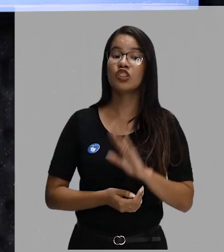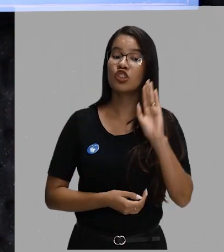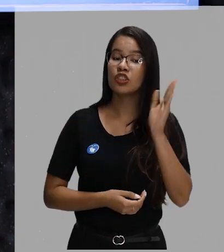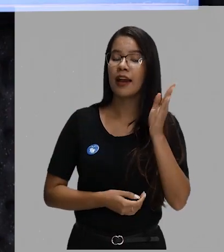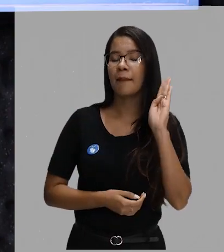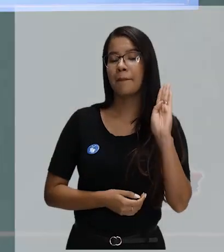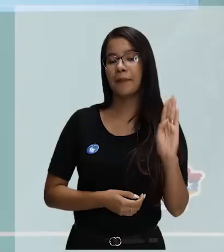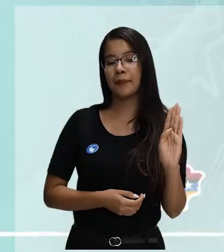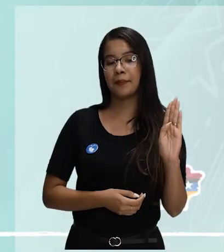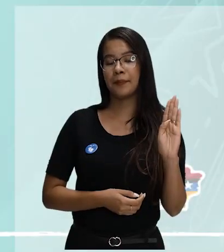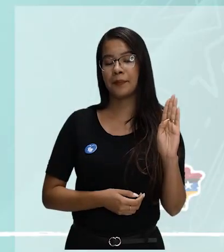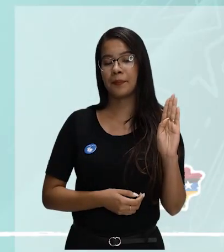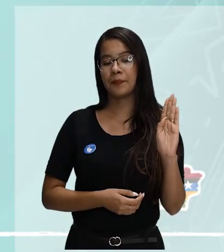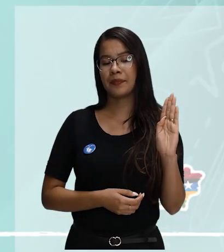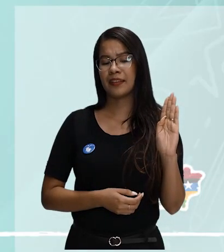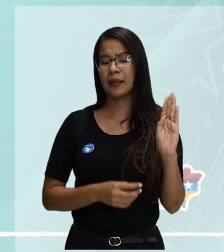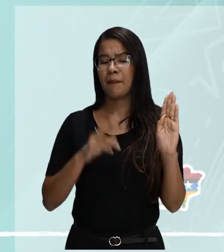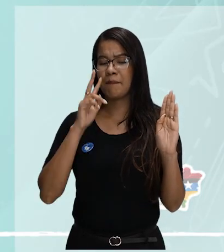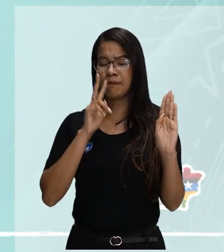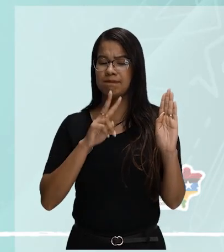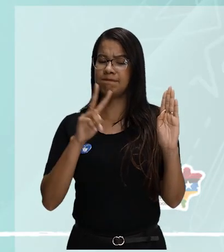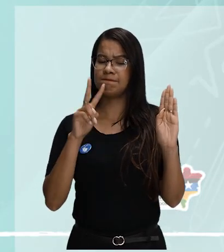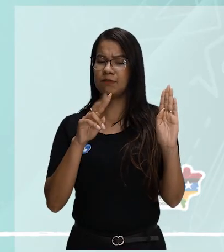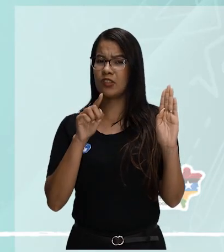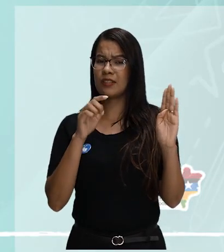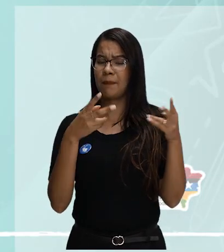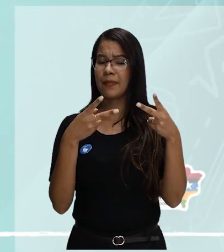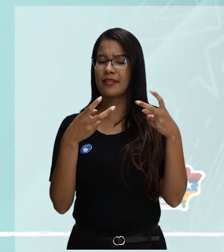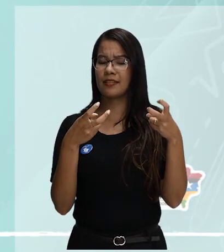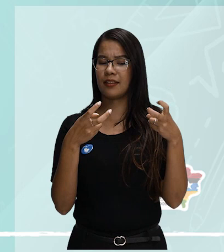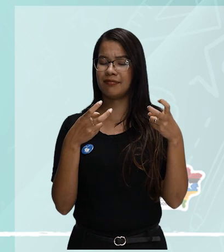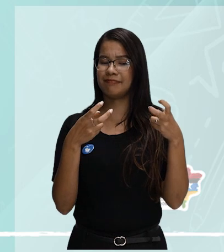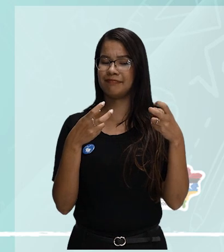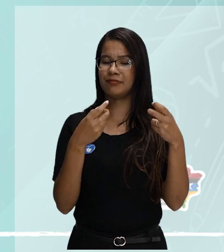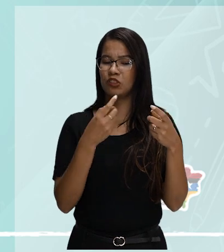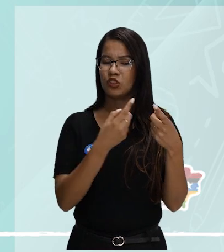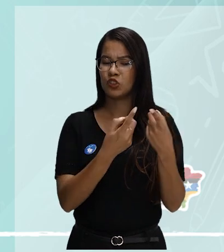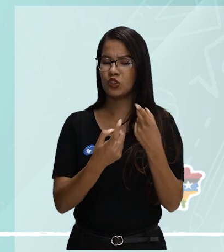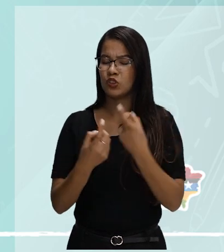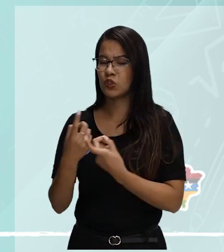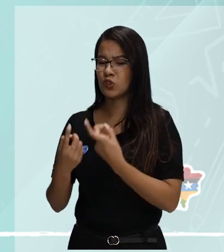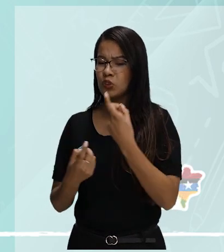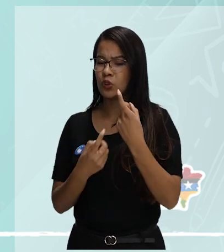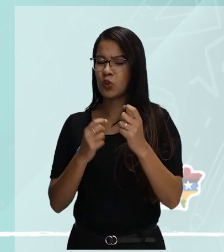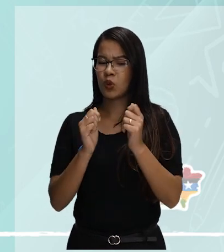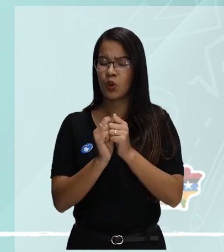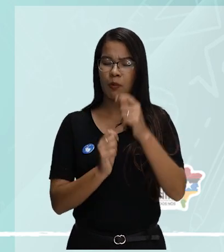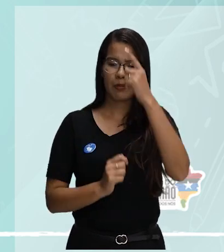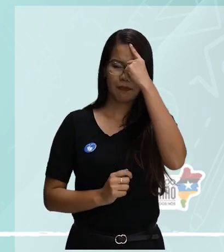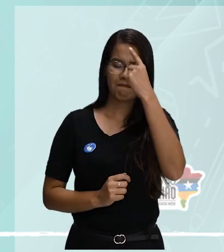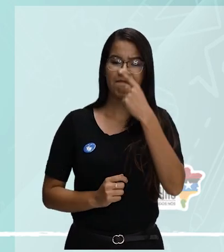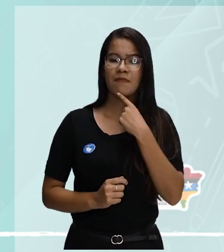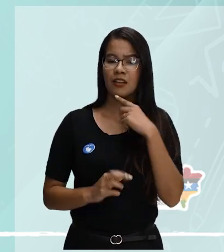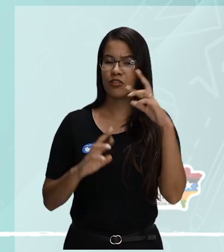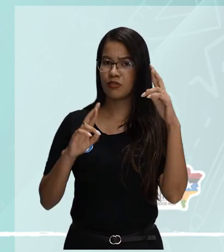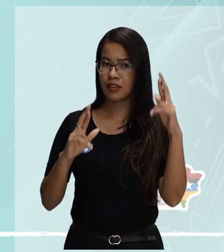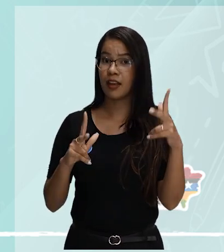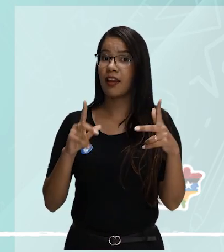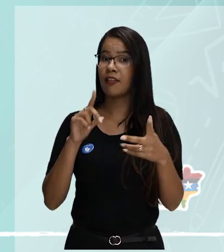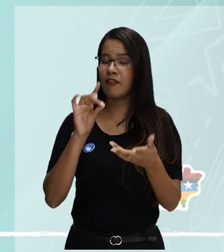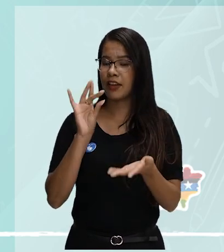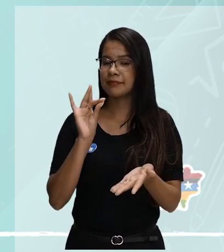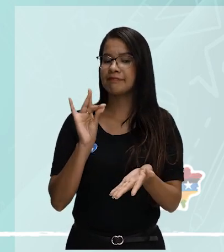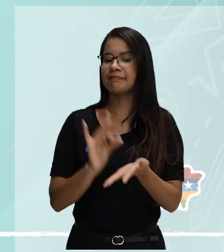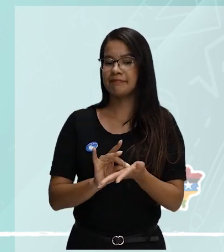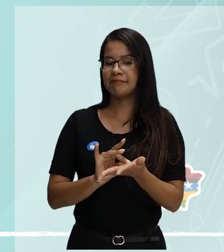Letra B. Olha, letra B você percebe que está todo mundo com uma imagem diferente. É verdade.